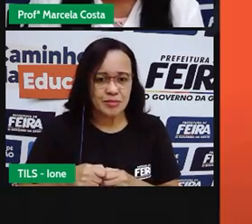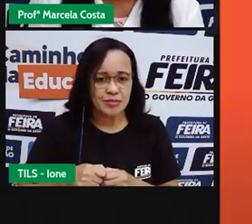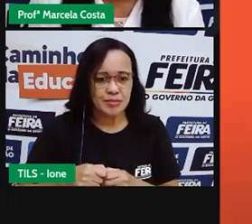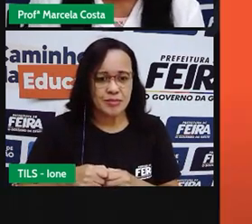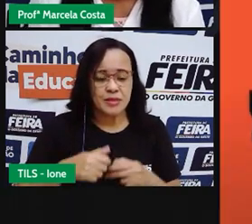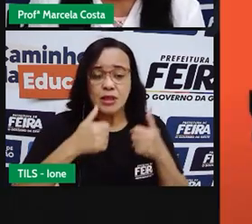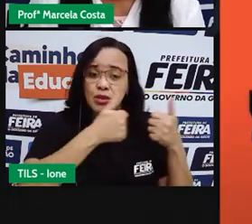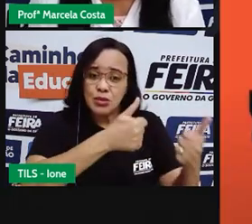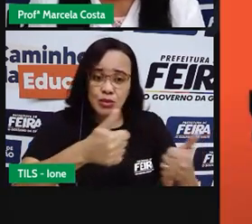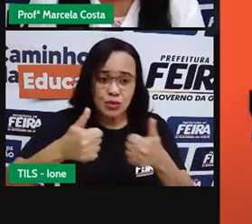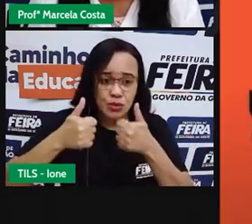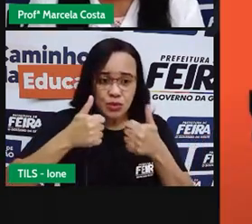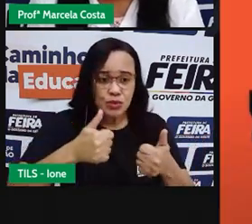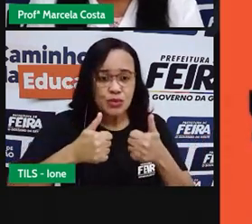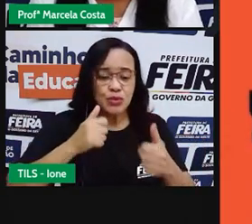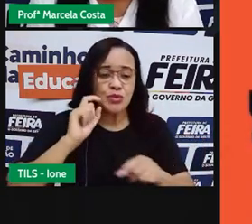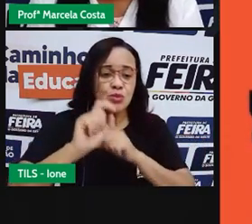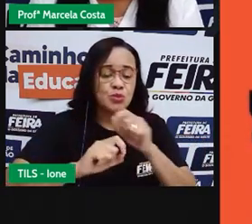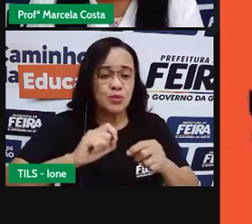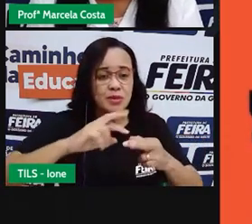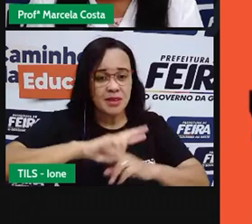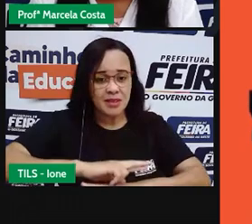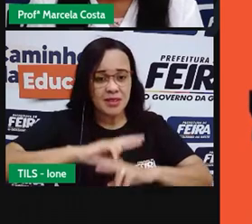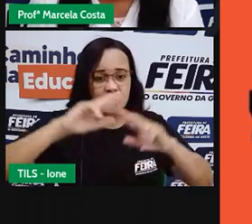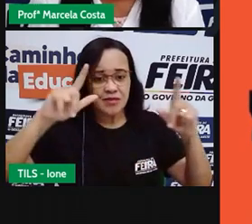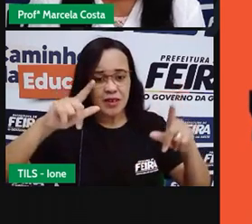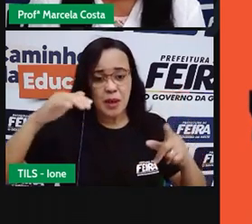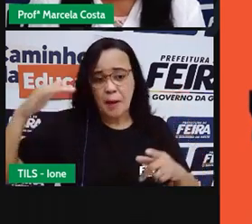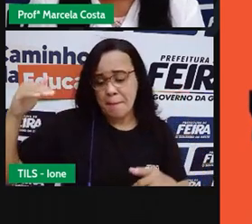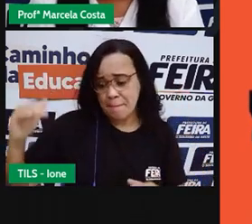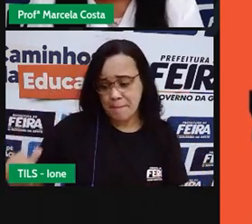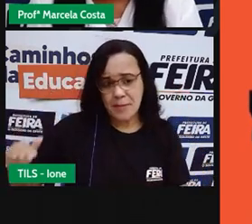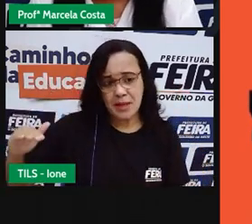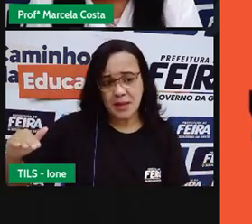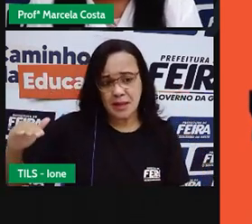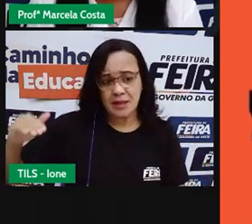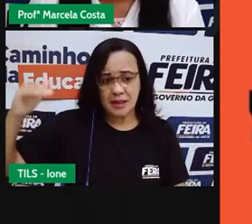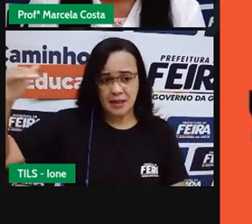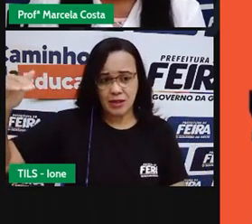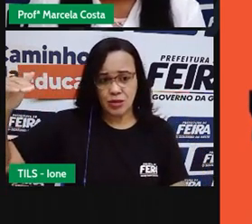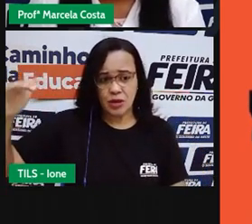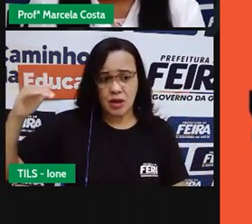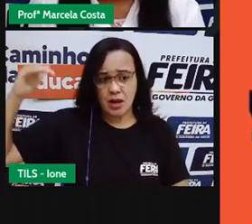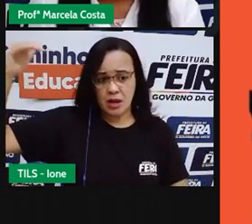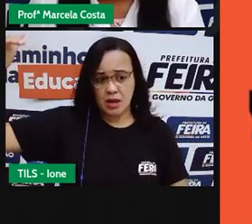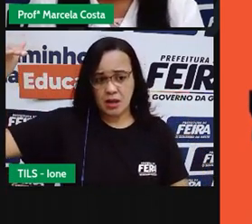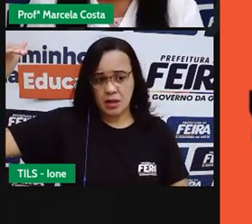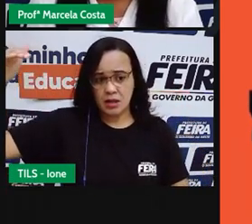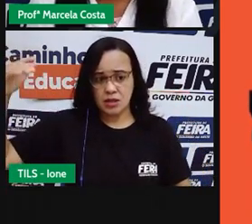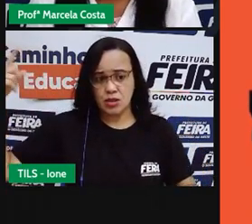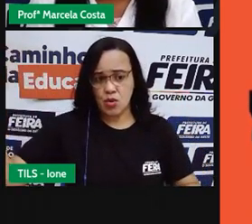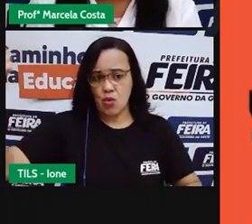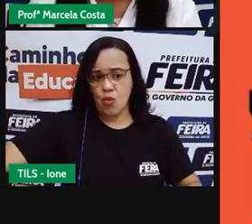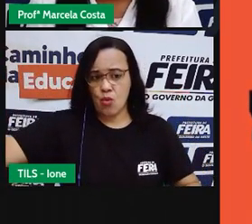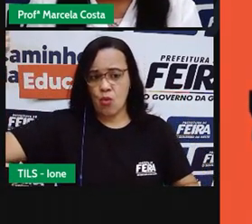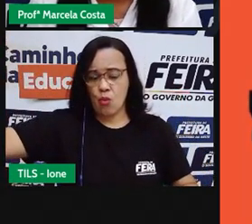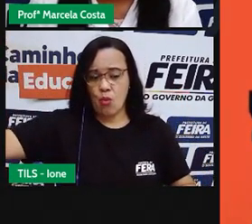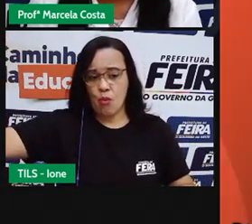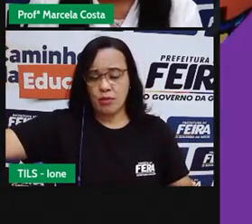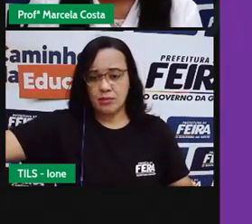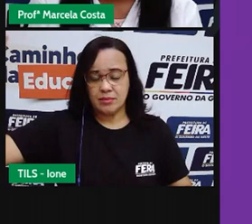Tudo bem ser pequeno. Médio. Grande, médio, grande, ou grandão.